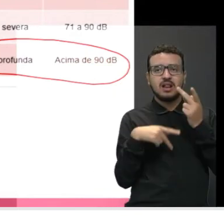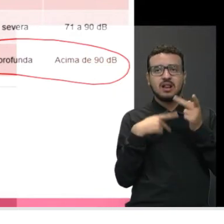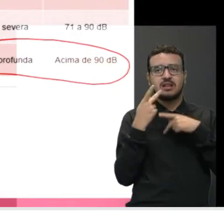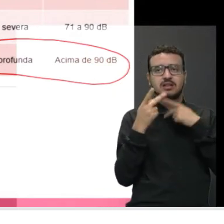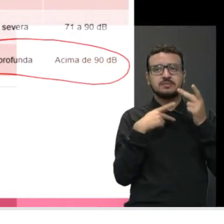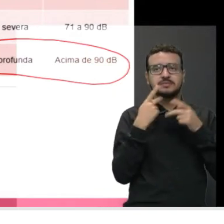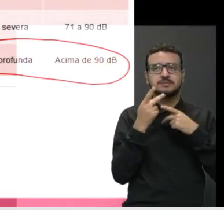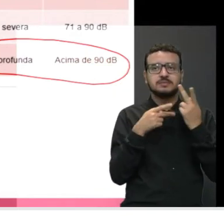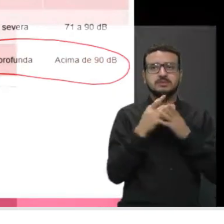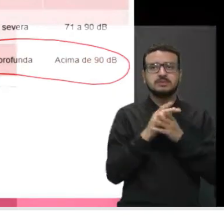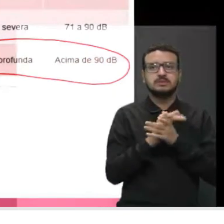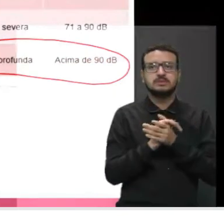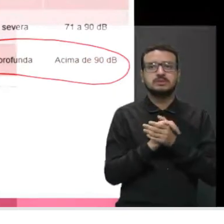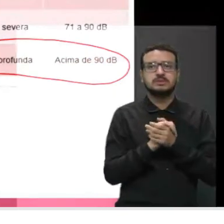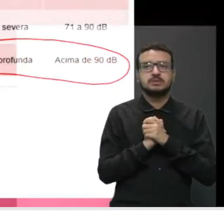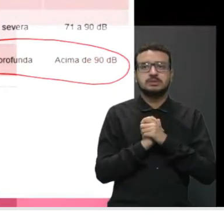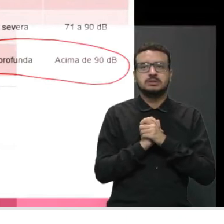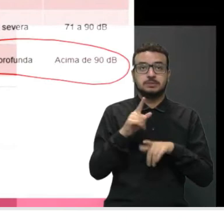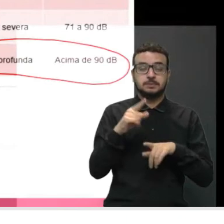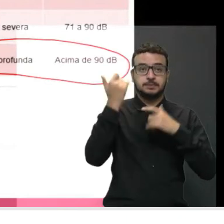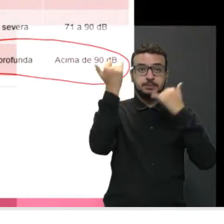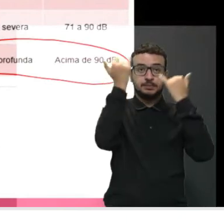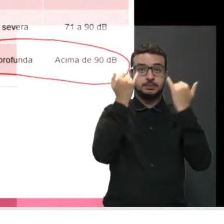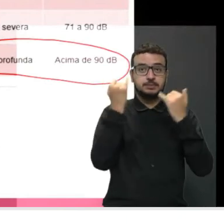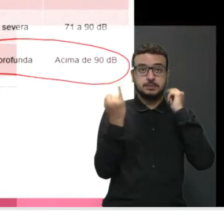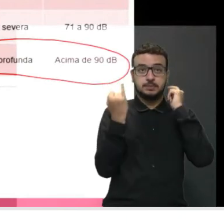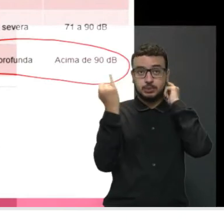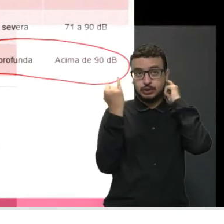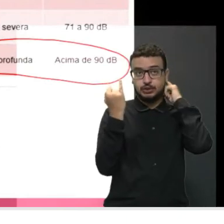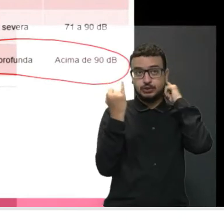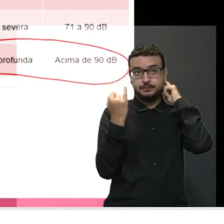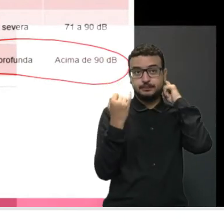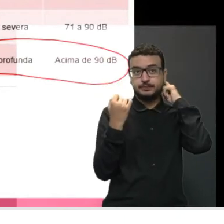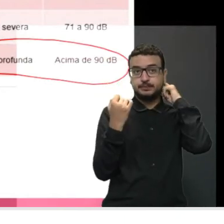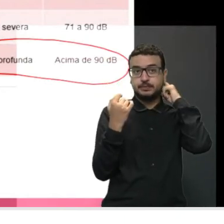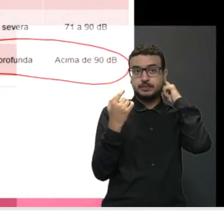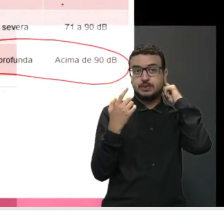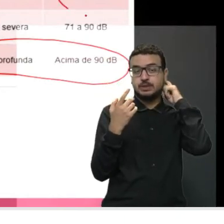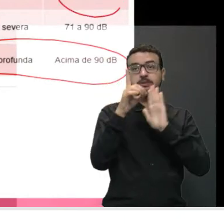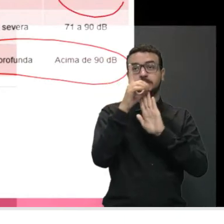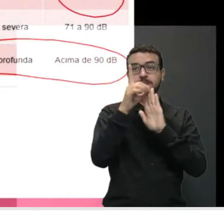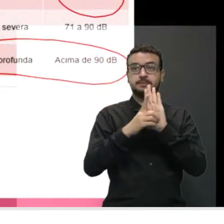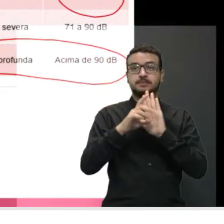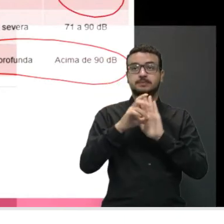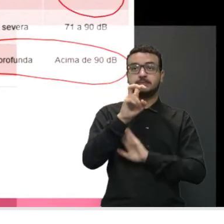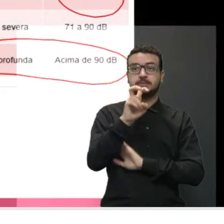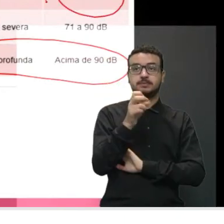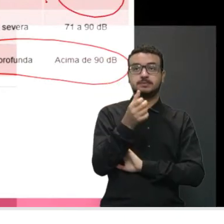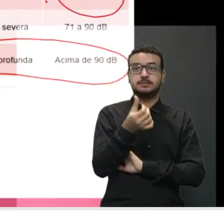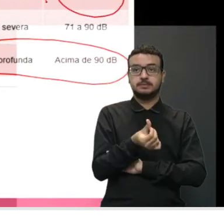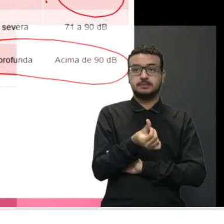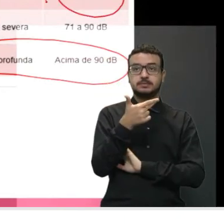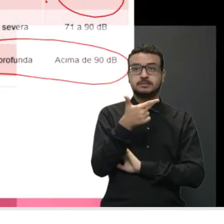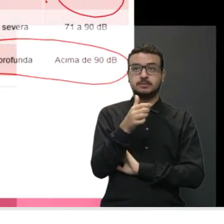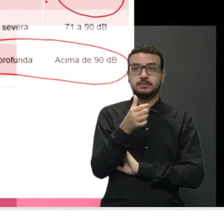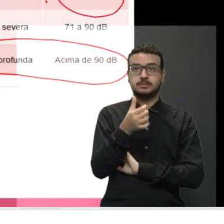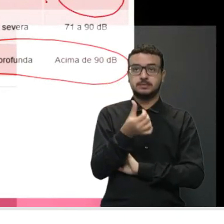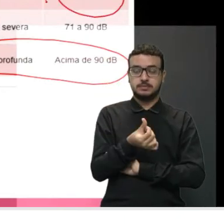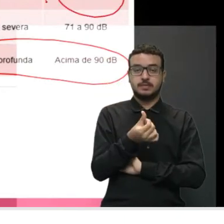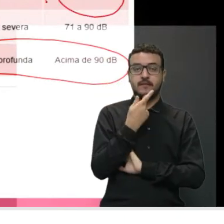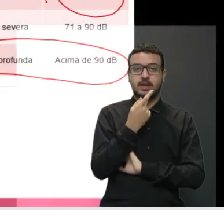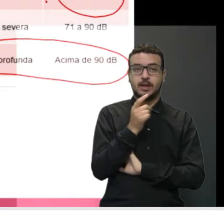importante. O decreto 5.626 de 2005, ele vai dizer o seguinte, que pessoa surda é aquela que